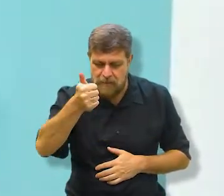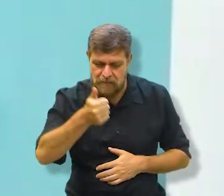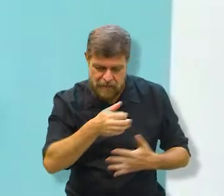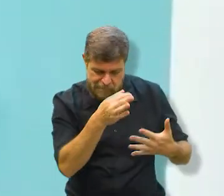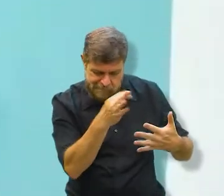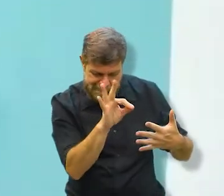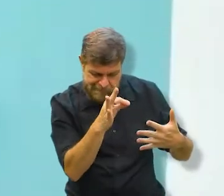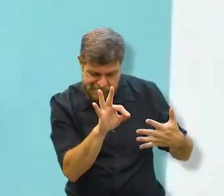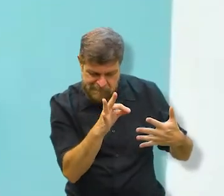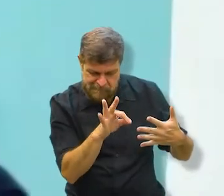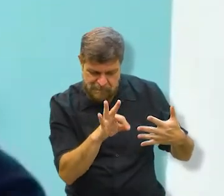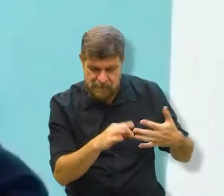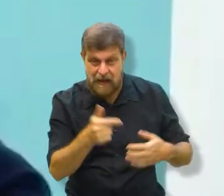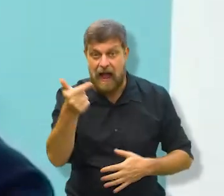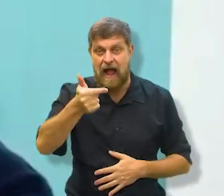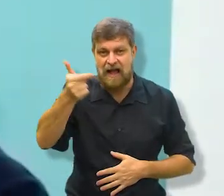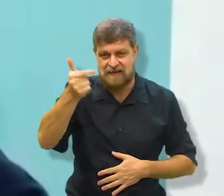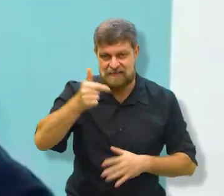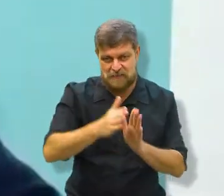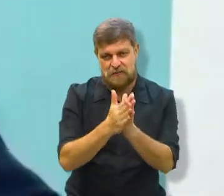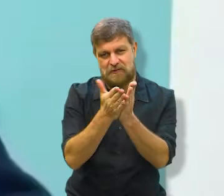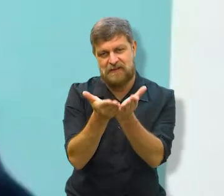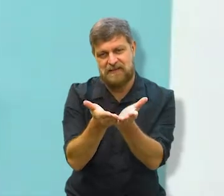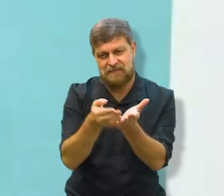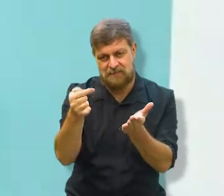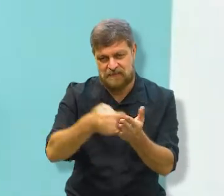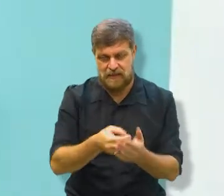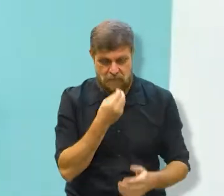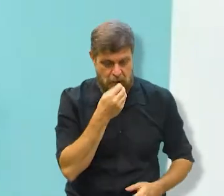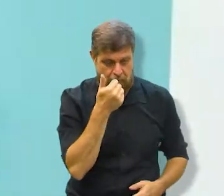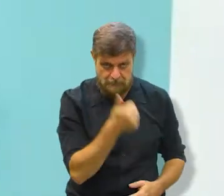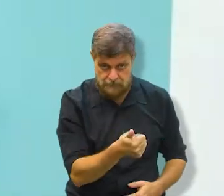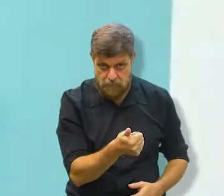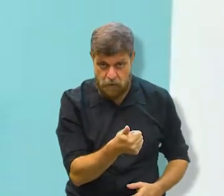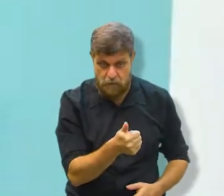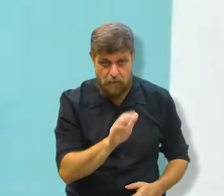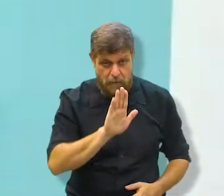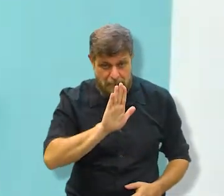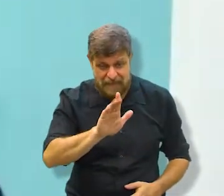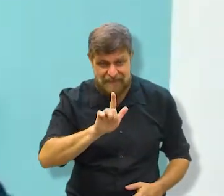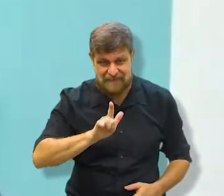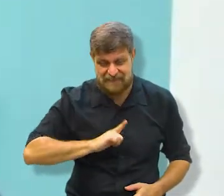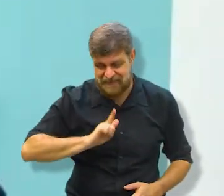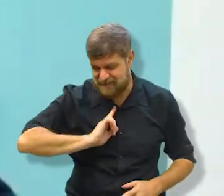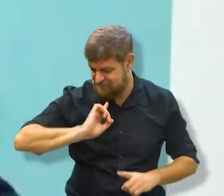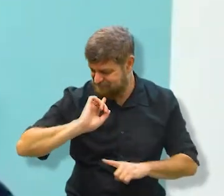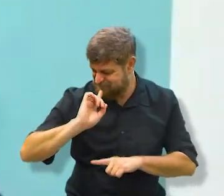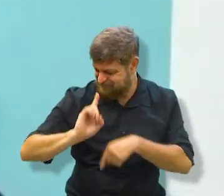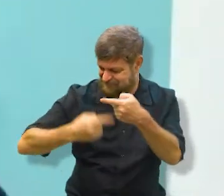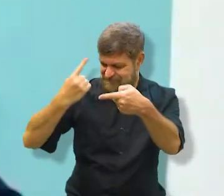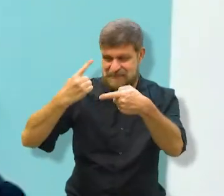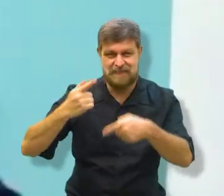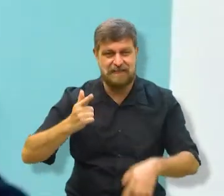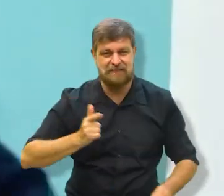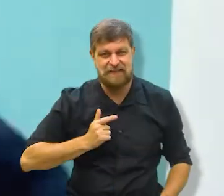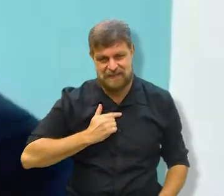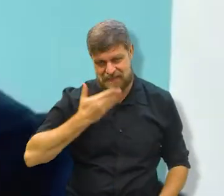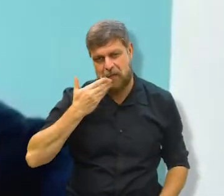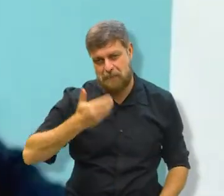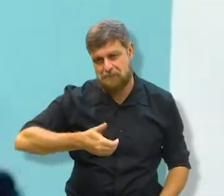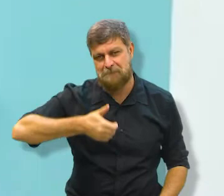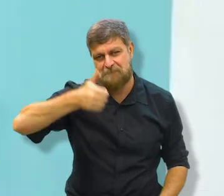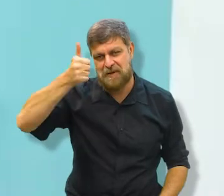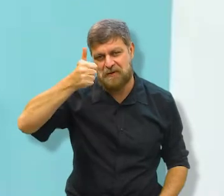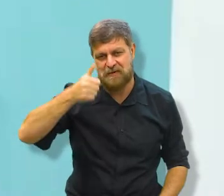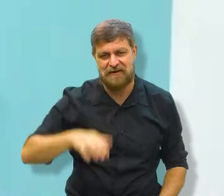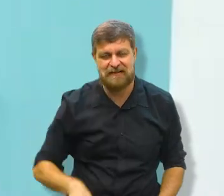melhorar, tal. Então, a segunda edição vai ser tão boa quanto a primeira, mas com essas melhoras,